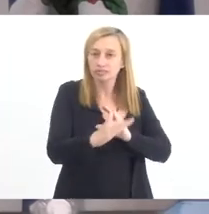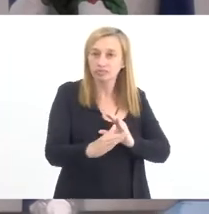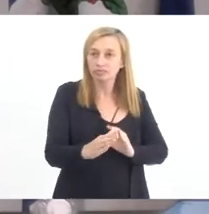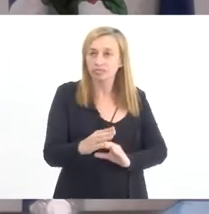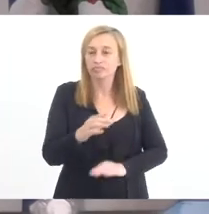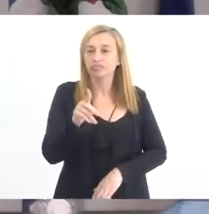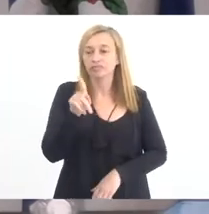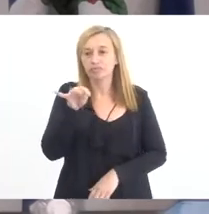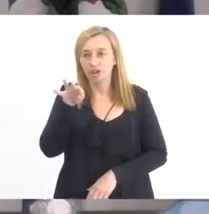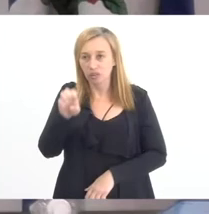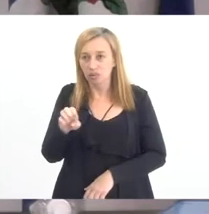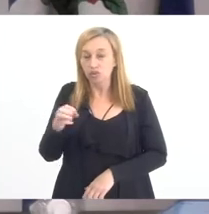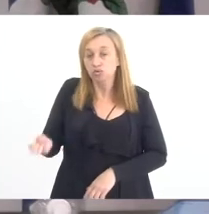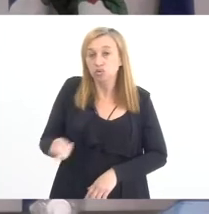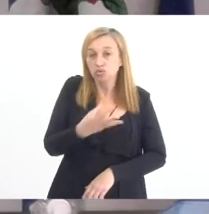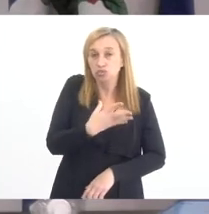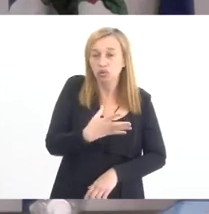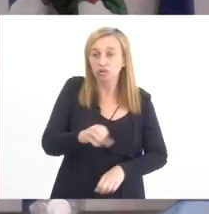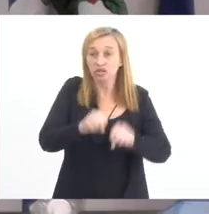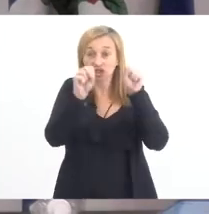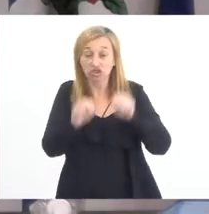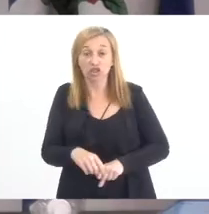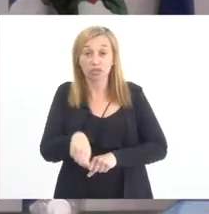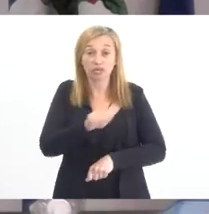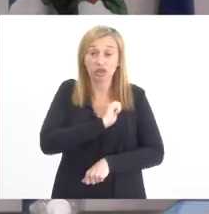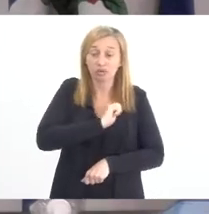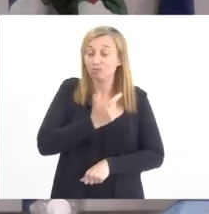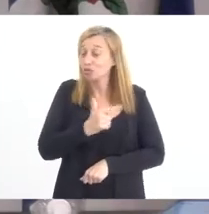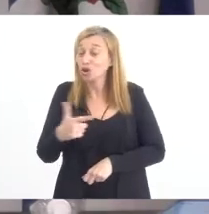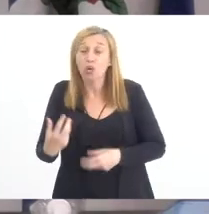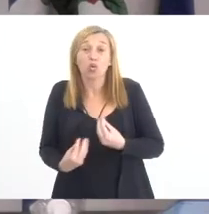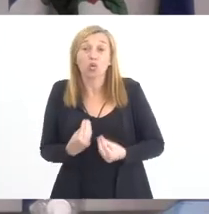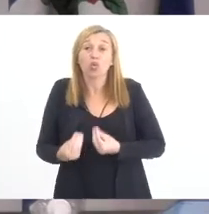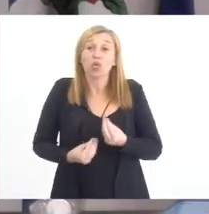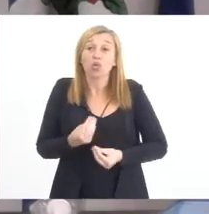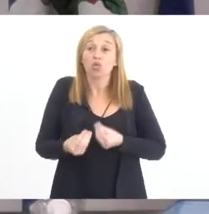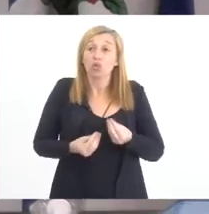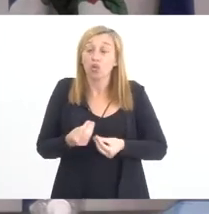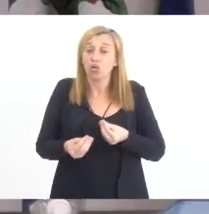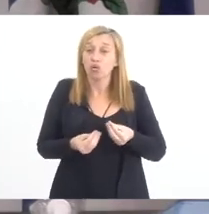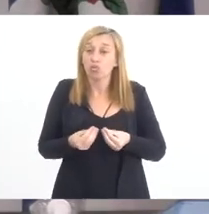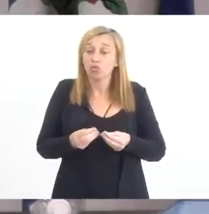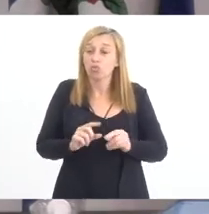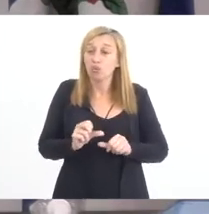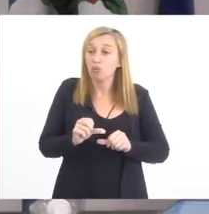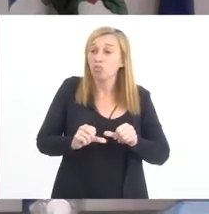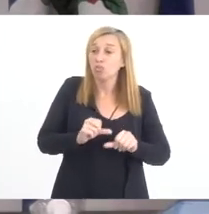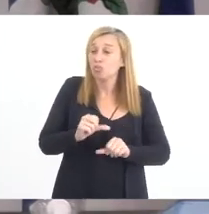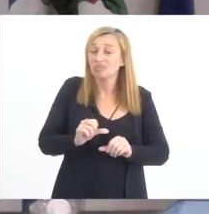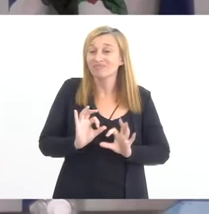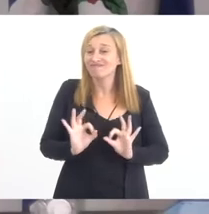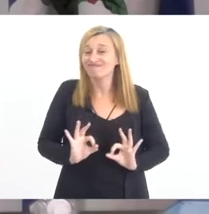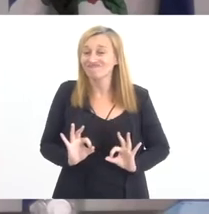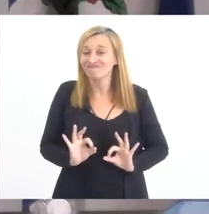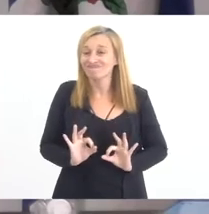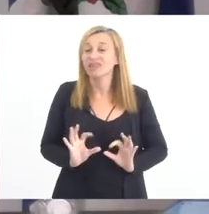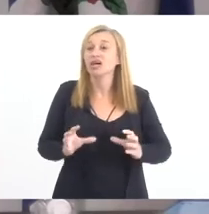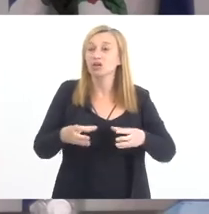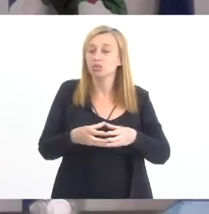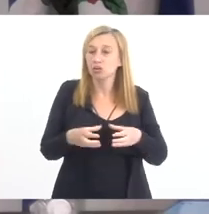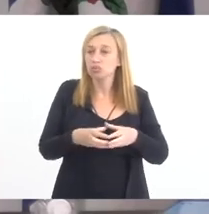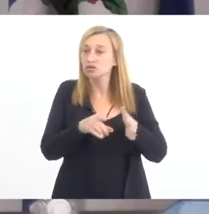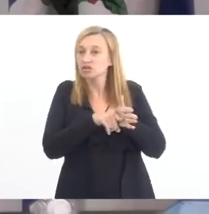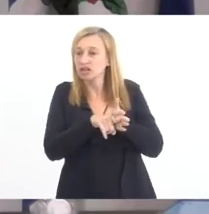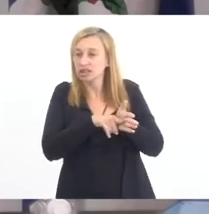pacote de isenções do novo regime de recuperação fiscal, não tem como fazer adendo a esse pacote. A comissão que fez fiscalização